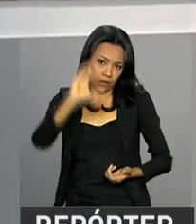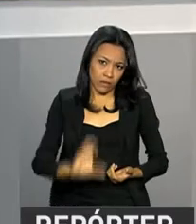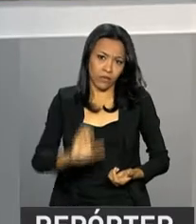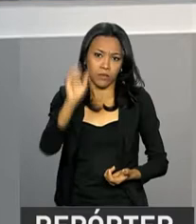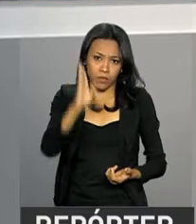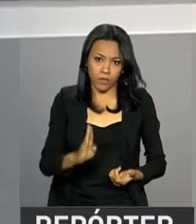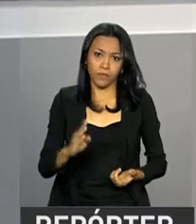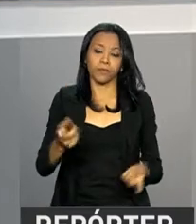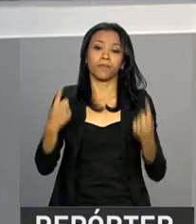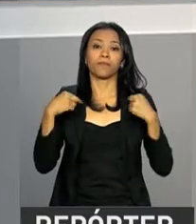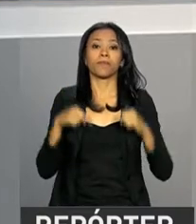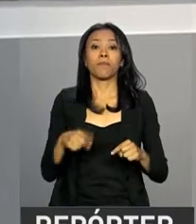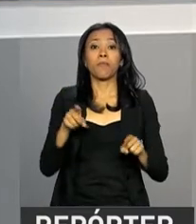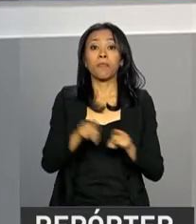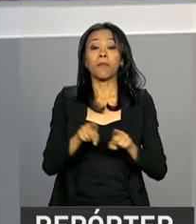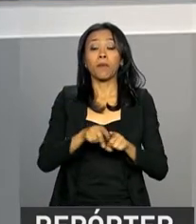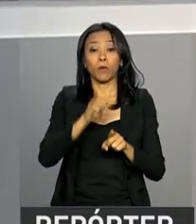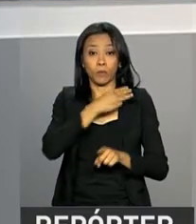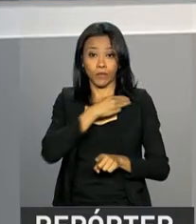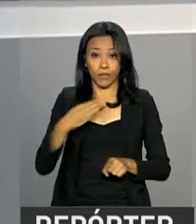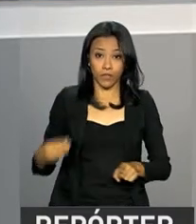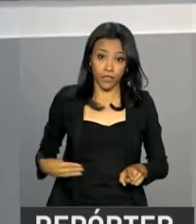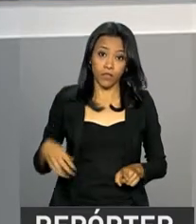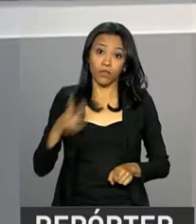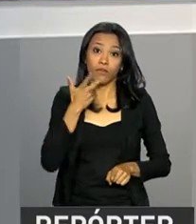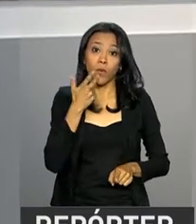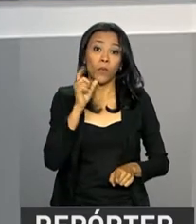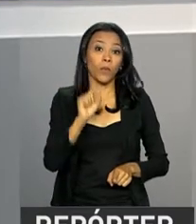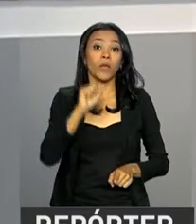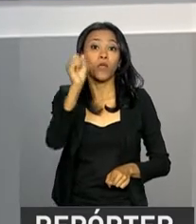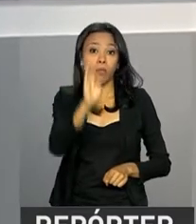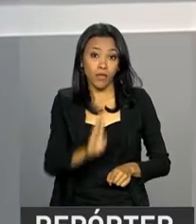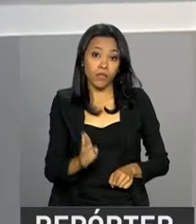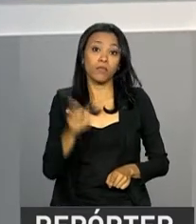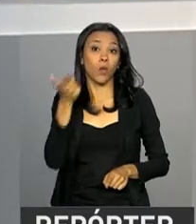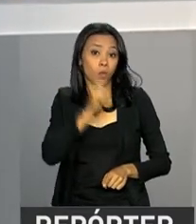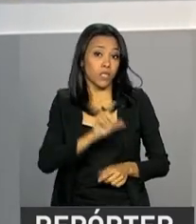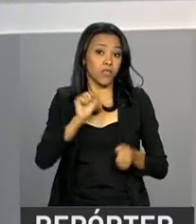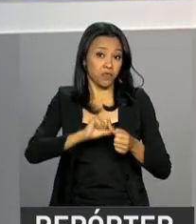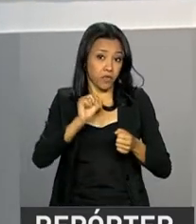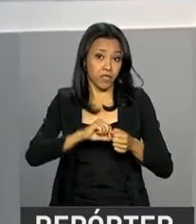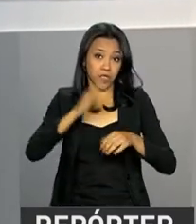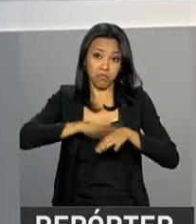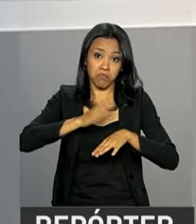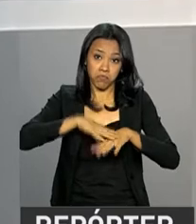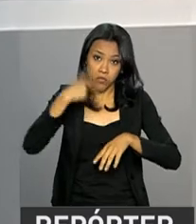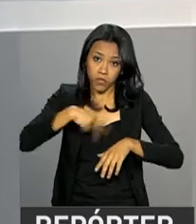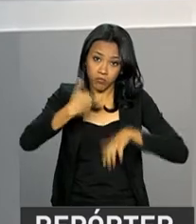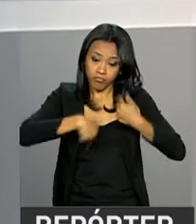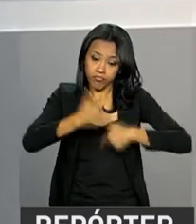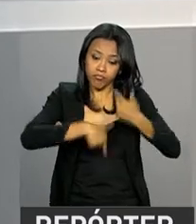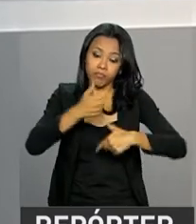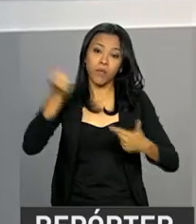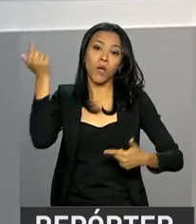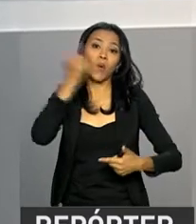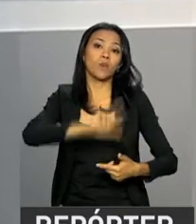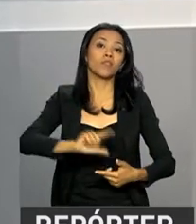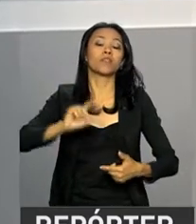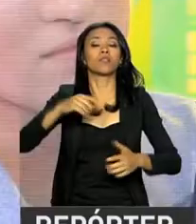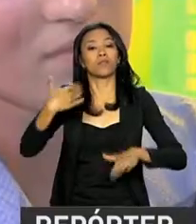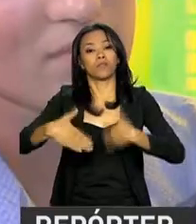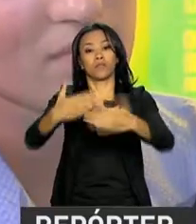o ministro da fazenda disse também que o brasil está fazendo o dever de casa para garantir a retomada do crescimento